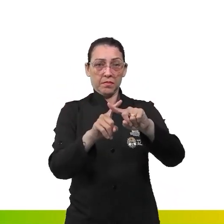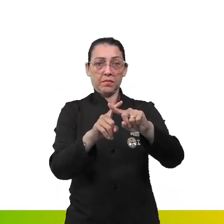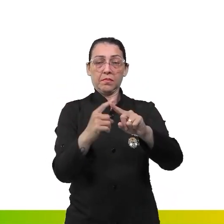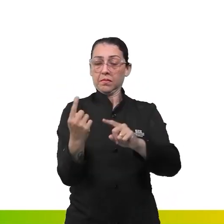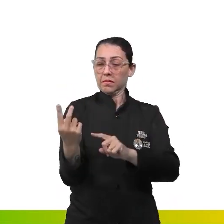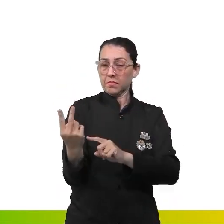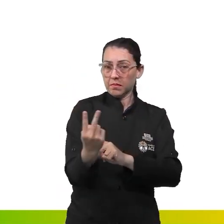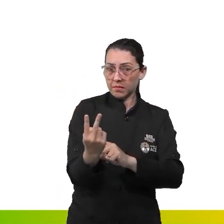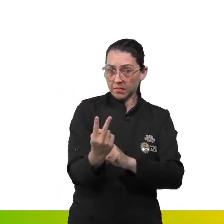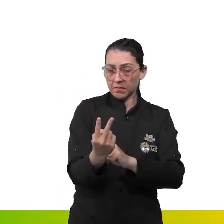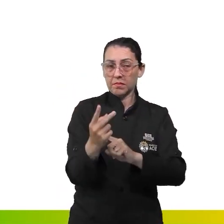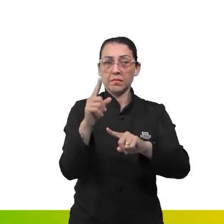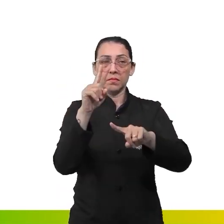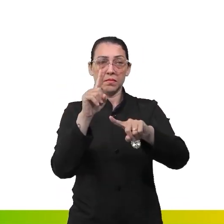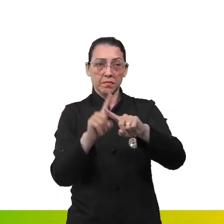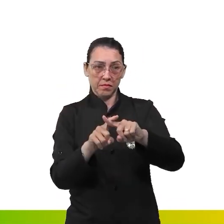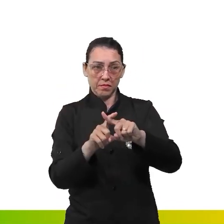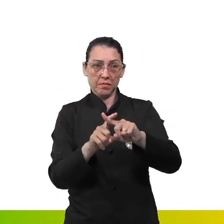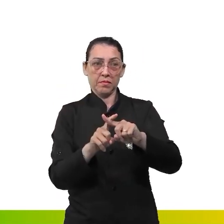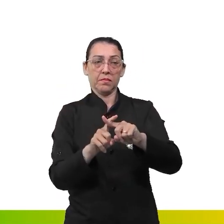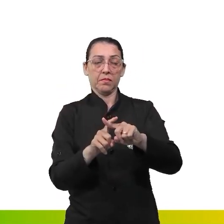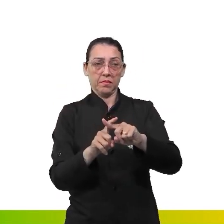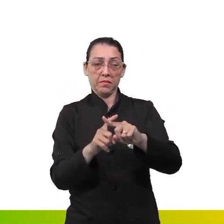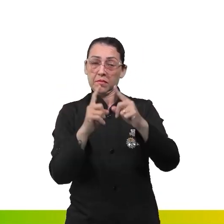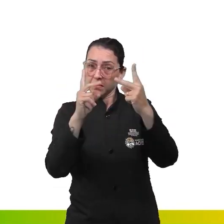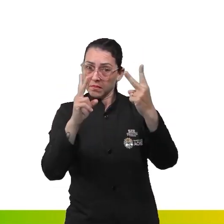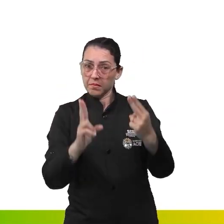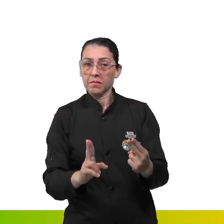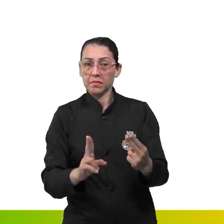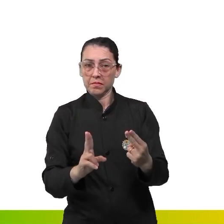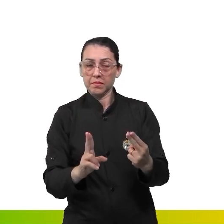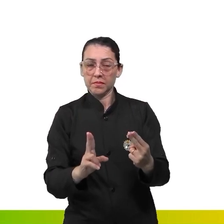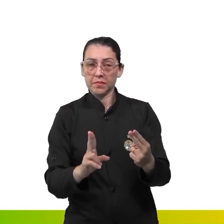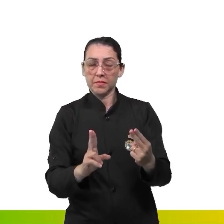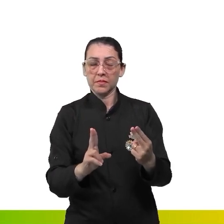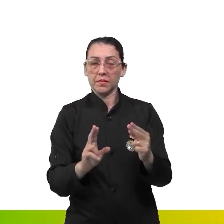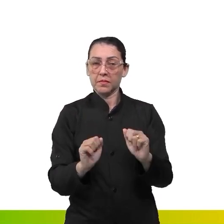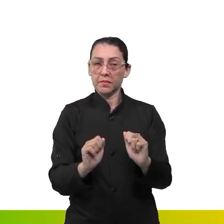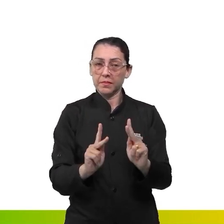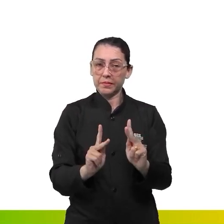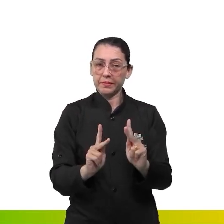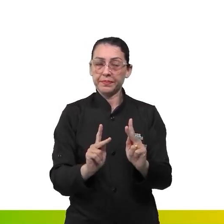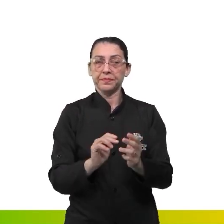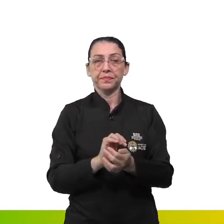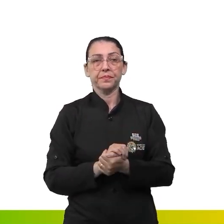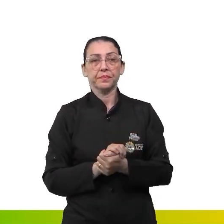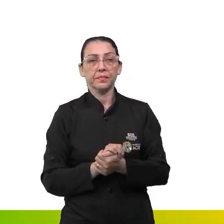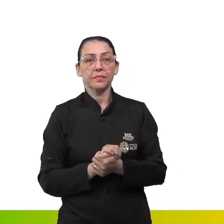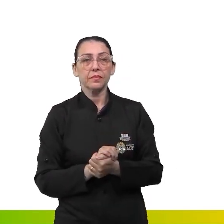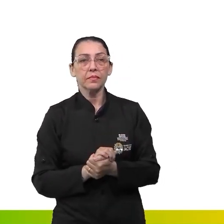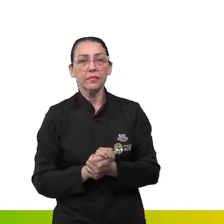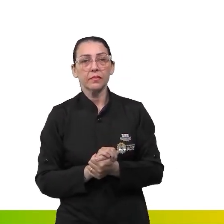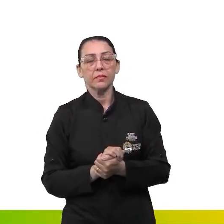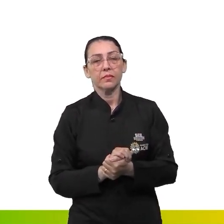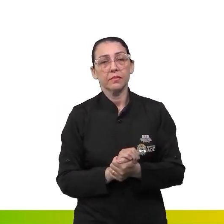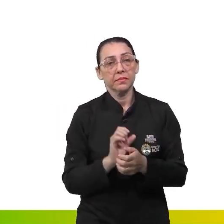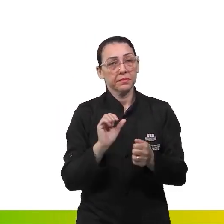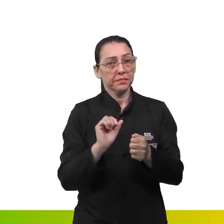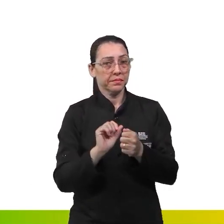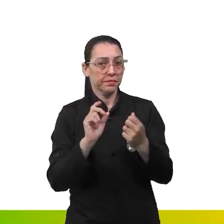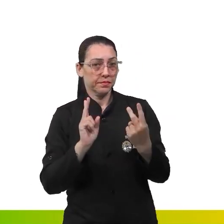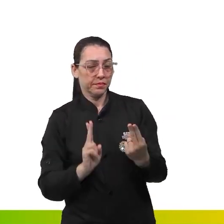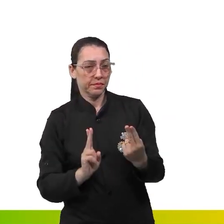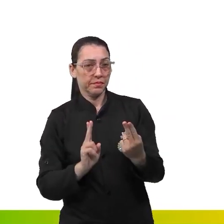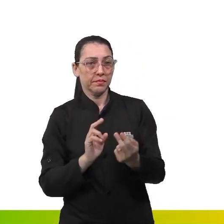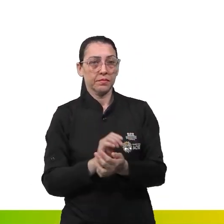duas, a multiplicação de meio por extremos é iguais. Ok? Então, vou fazer a mesma coisa aqui.